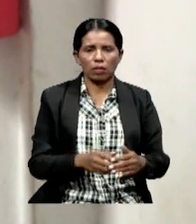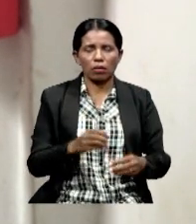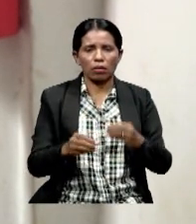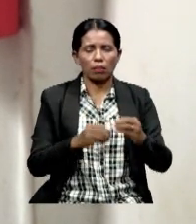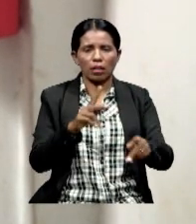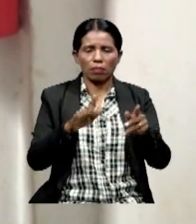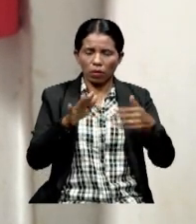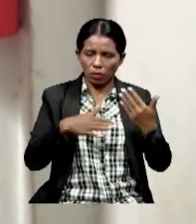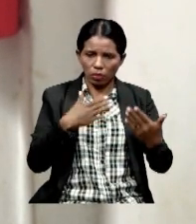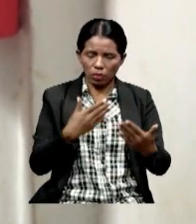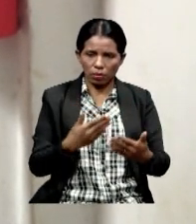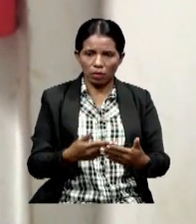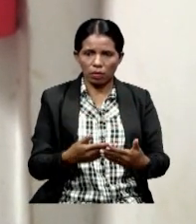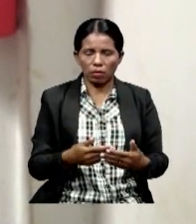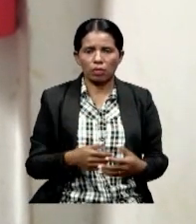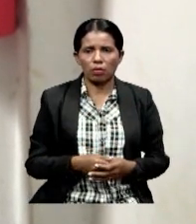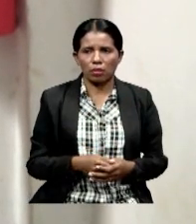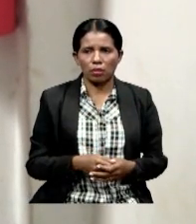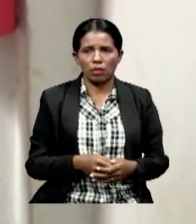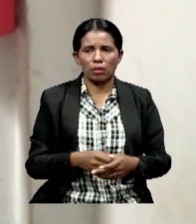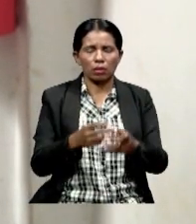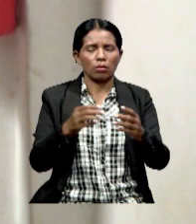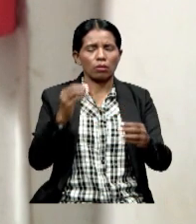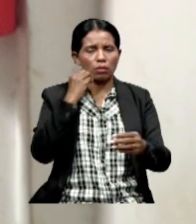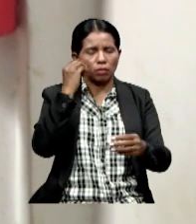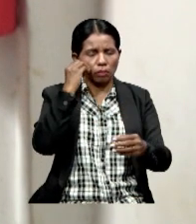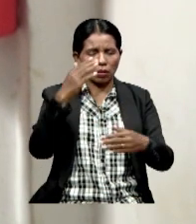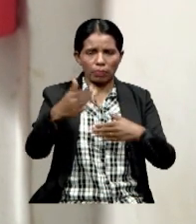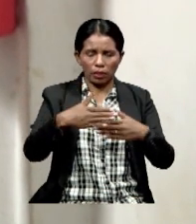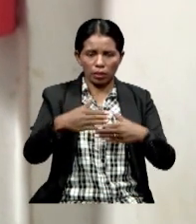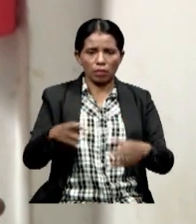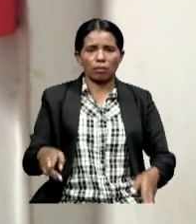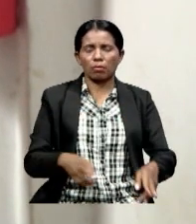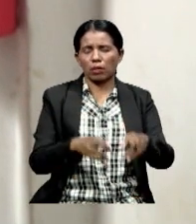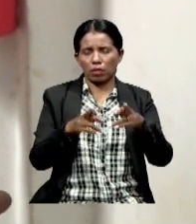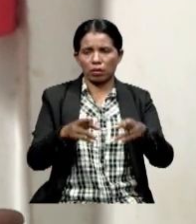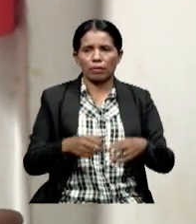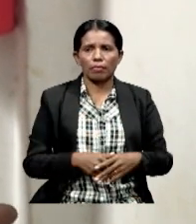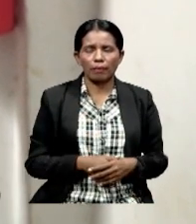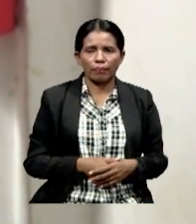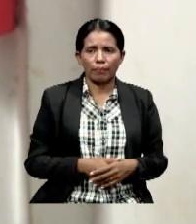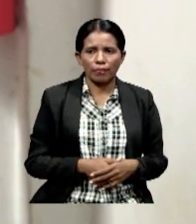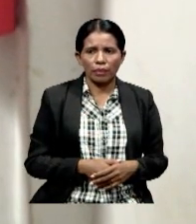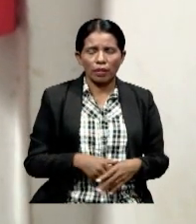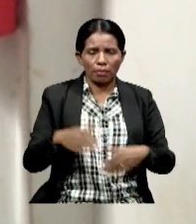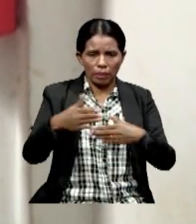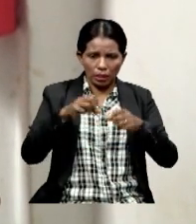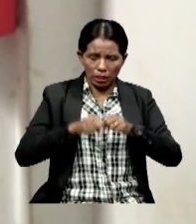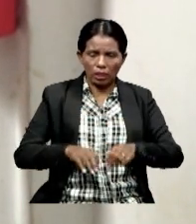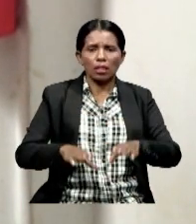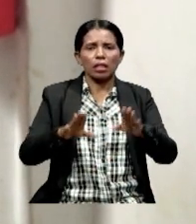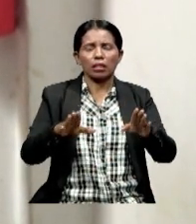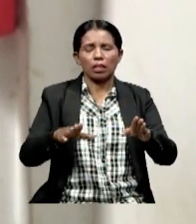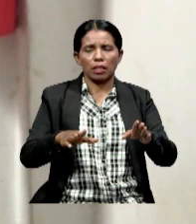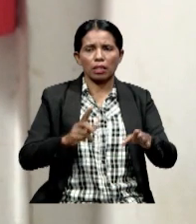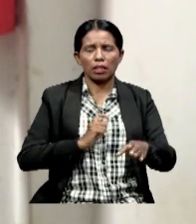população sira, devemos que ia fato de risco. A nessa razão, portanto, ia tassinini,